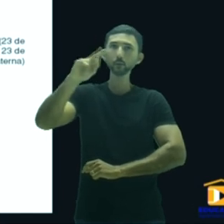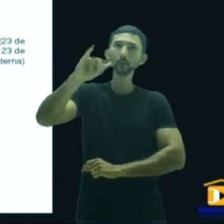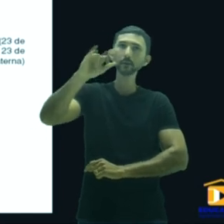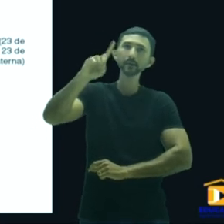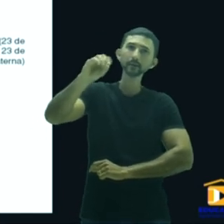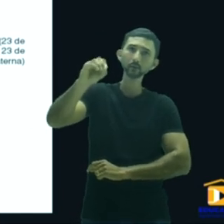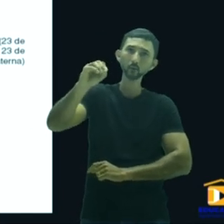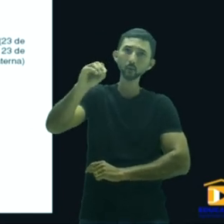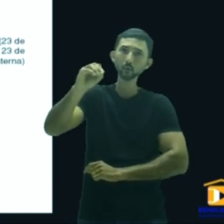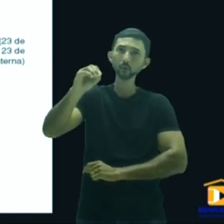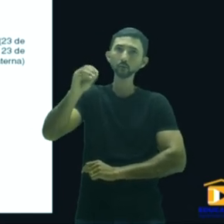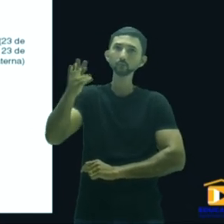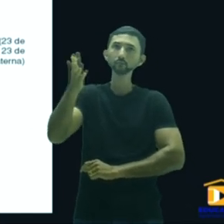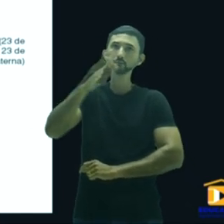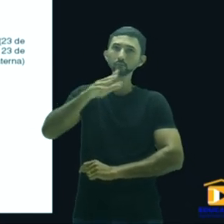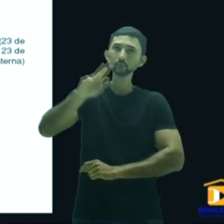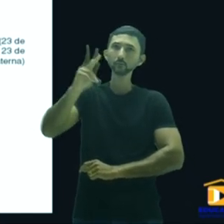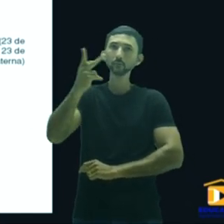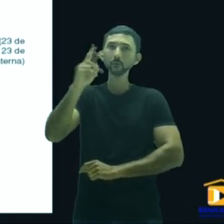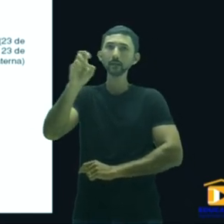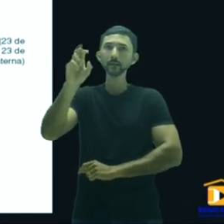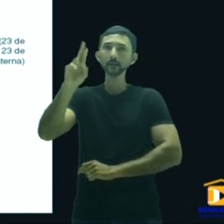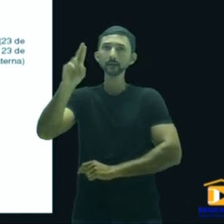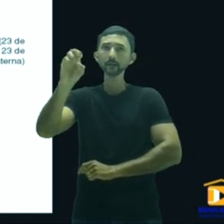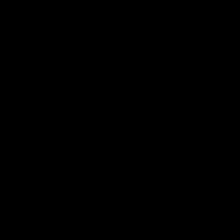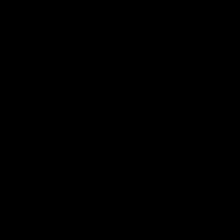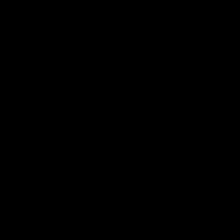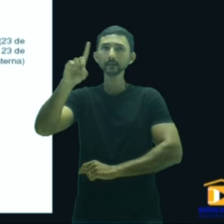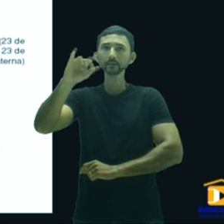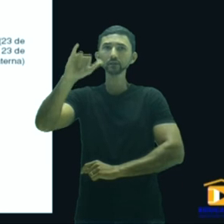nenhuma informação importante. O que é o caráter